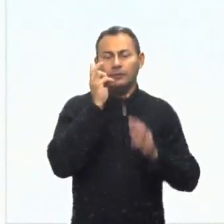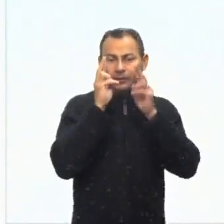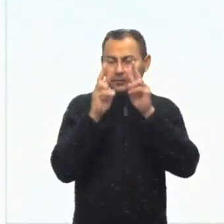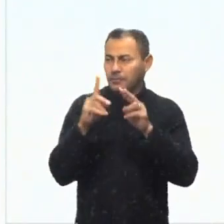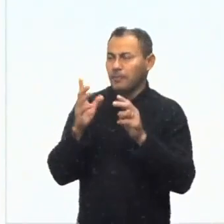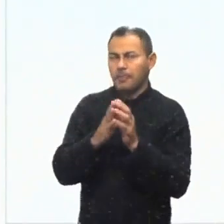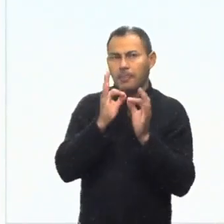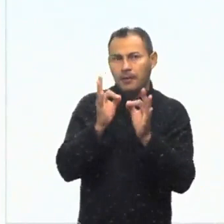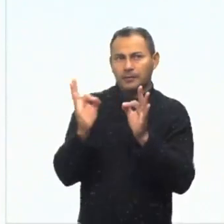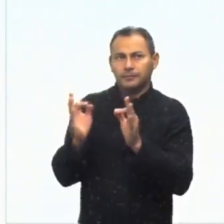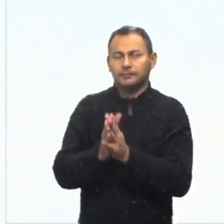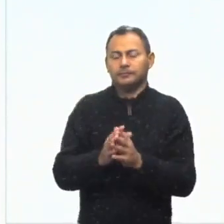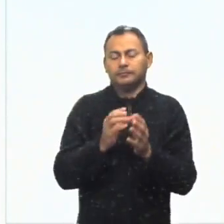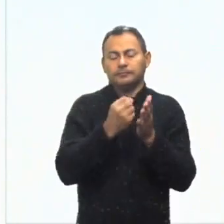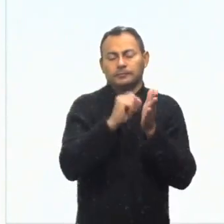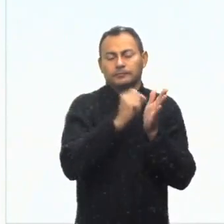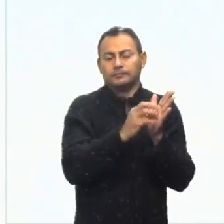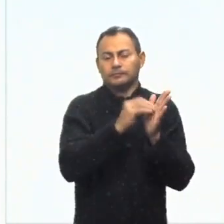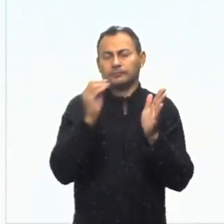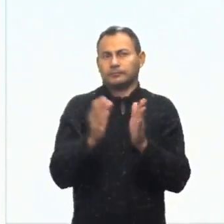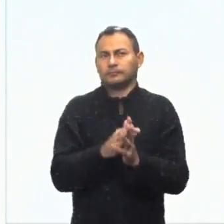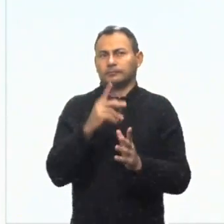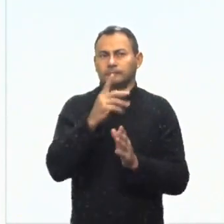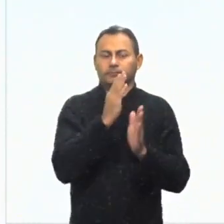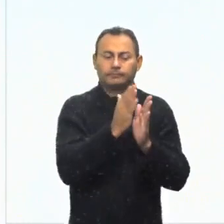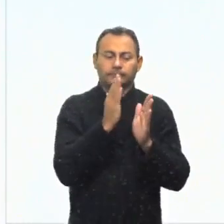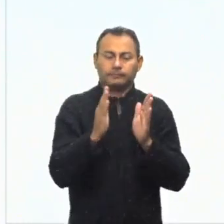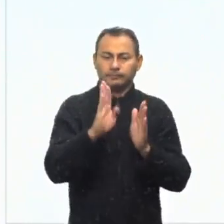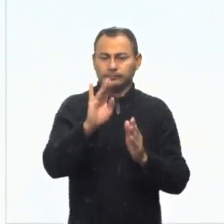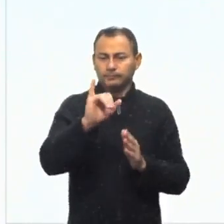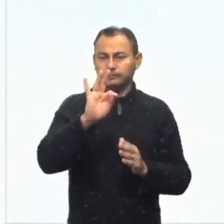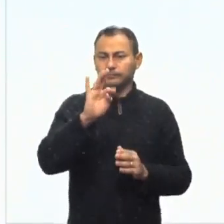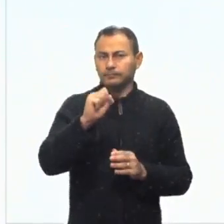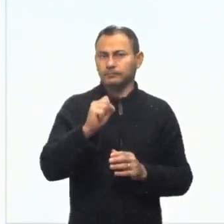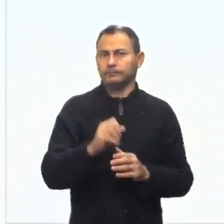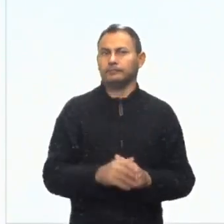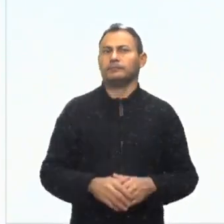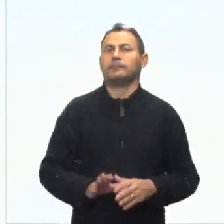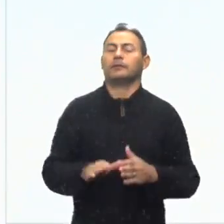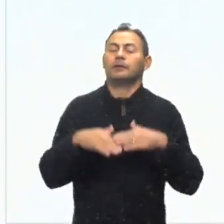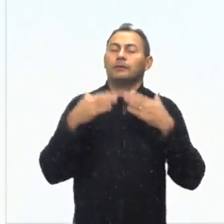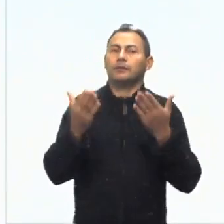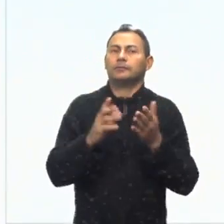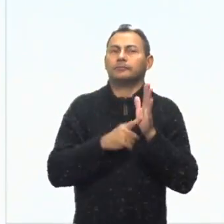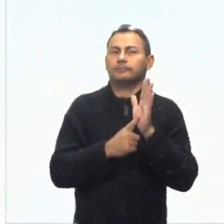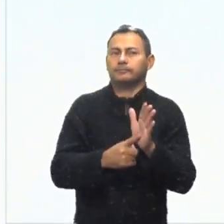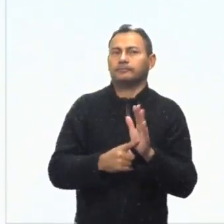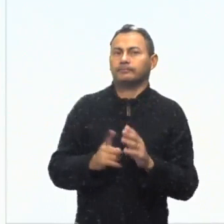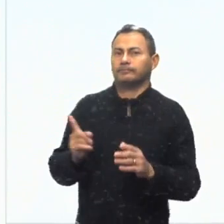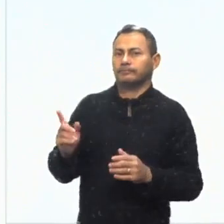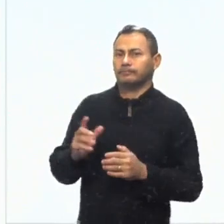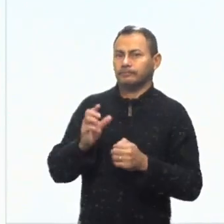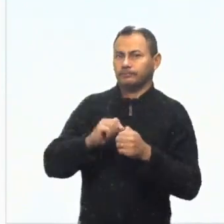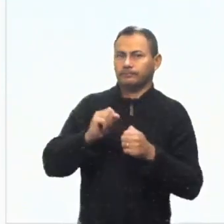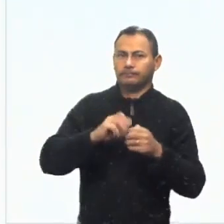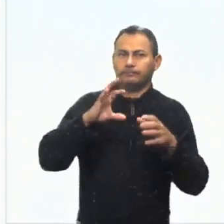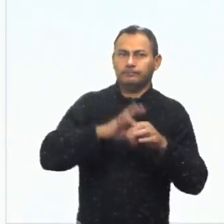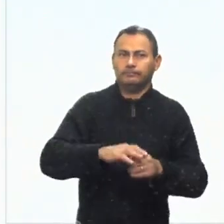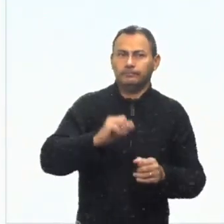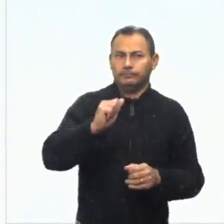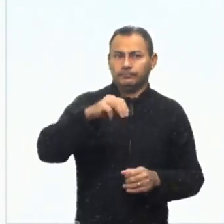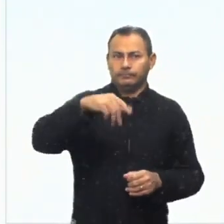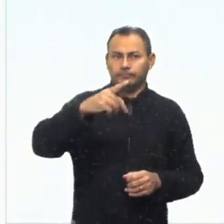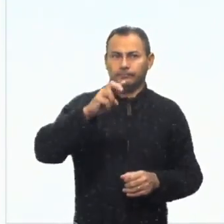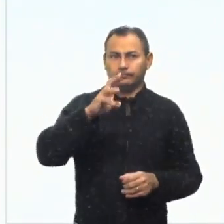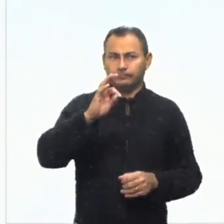é exatamente a transcrição da sua sequência de bits. Quando você chaveia, faz o chaveamento da